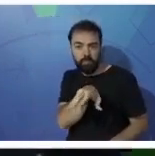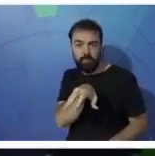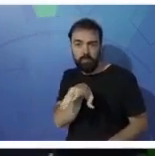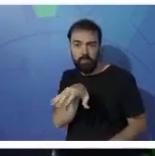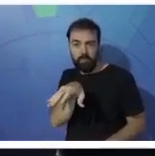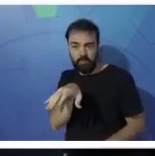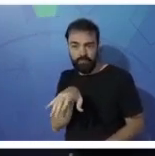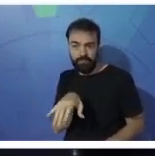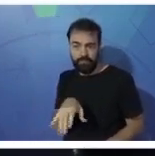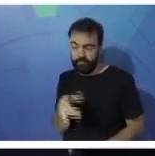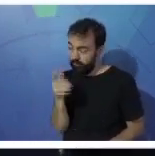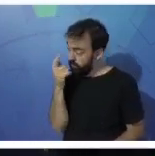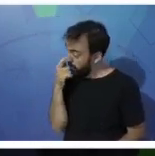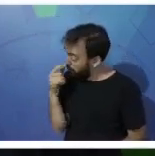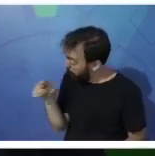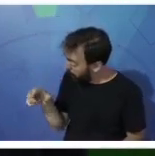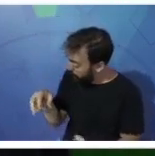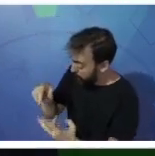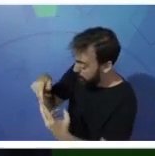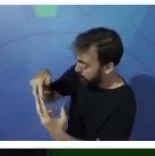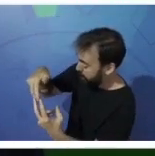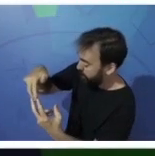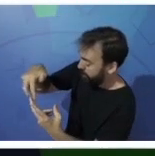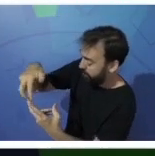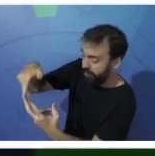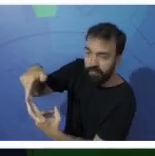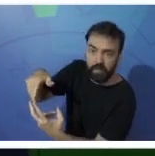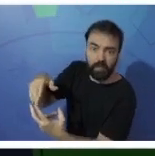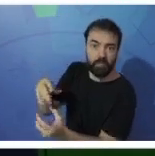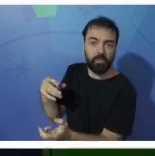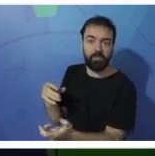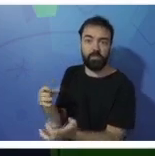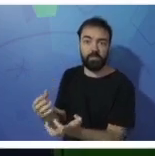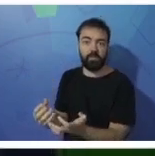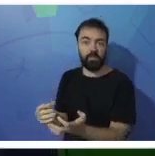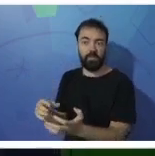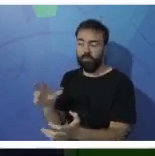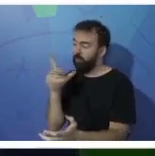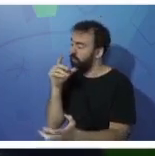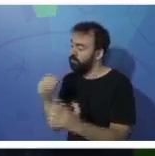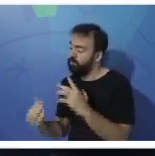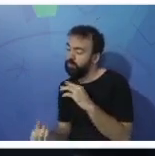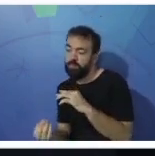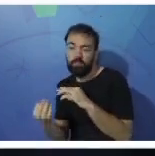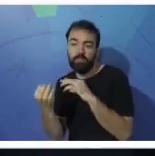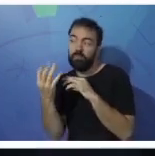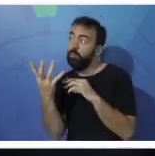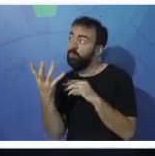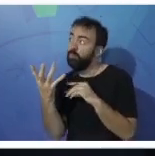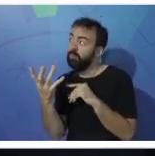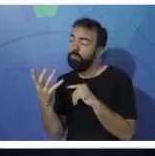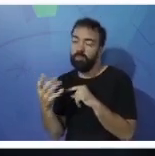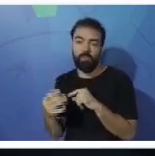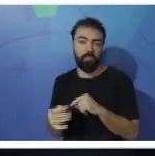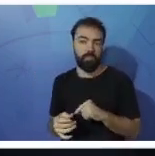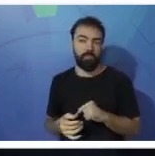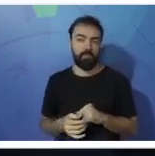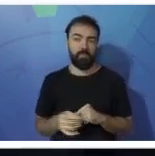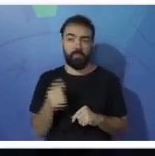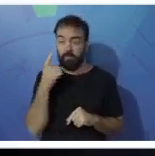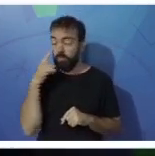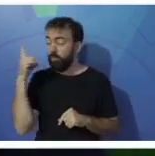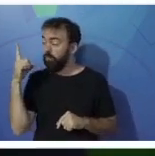quando viu sua sombra refletida na água. Aqui, ó, no